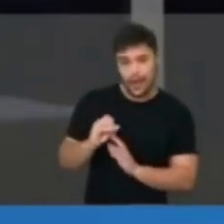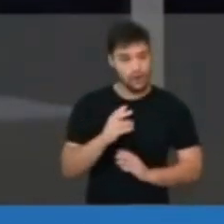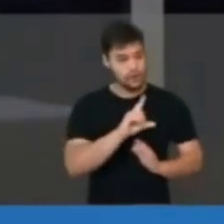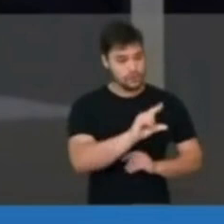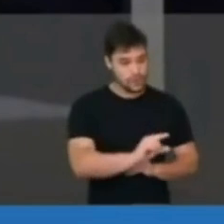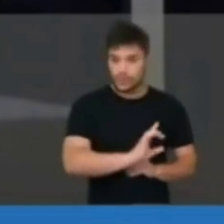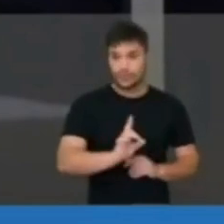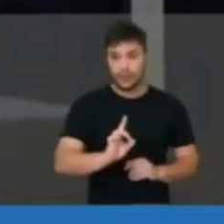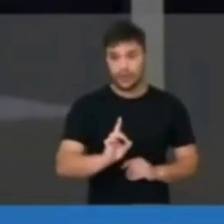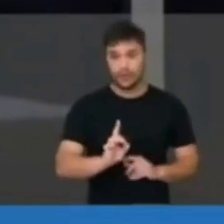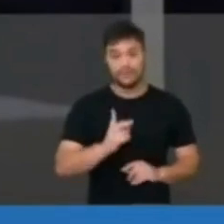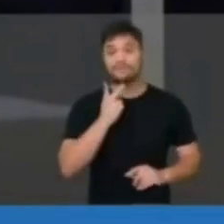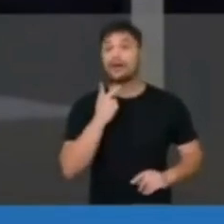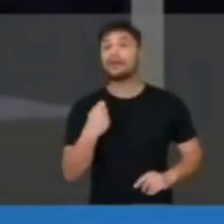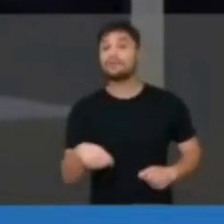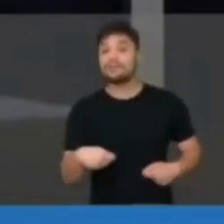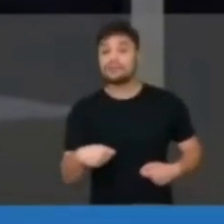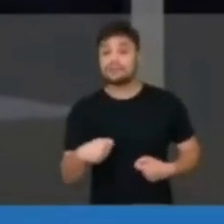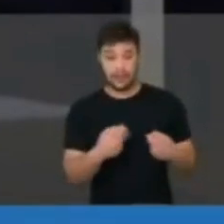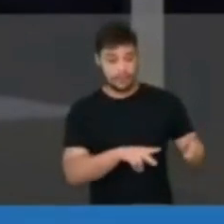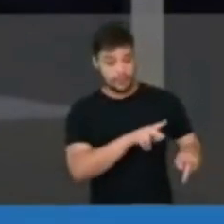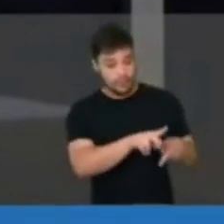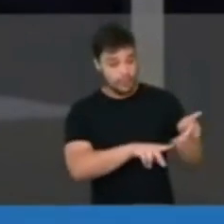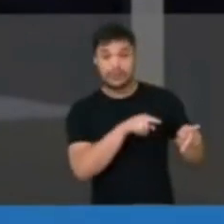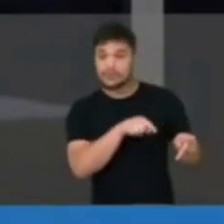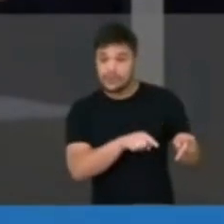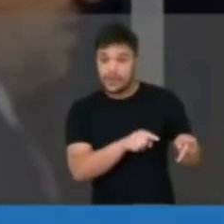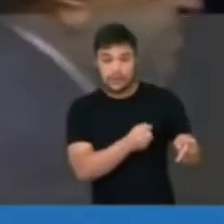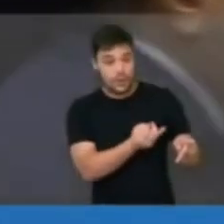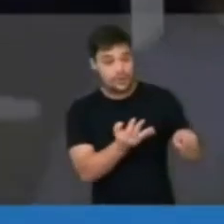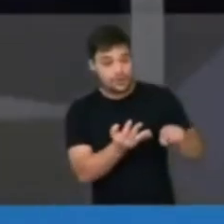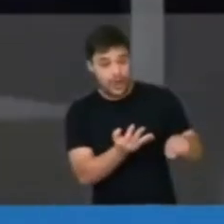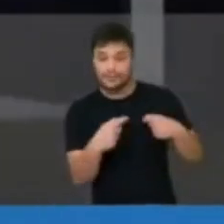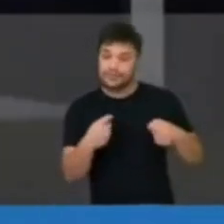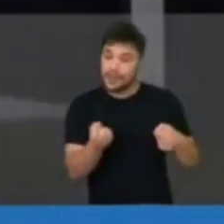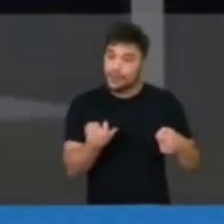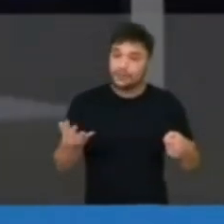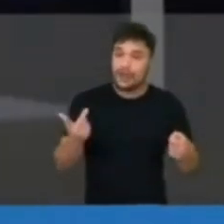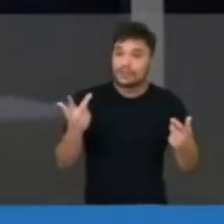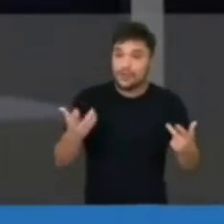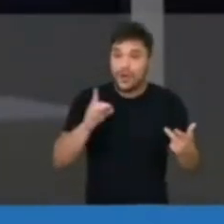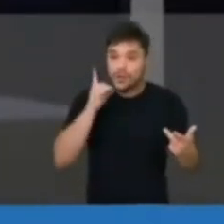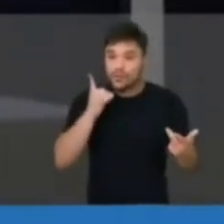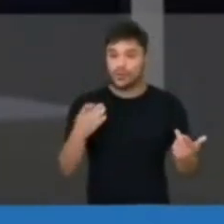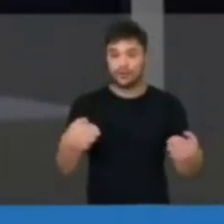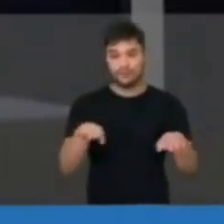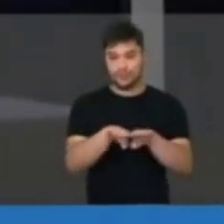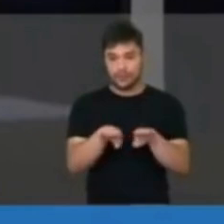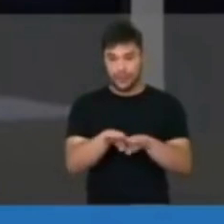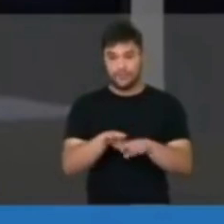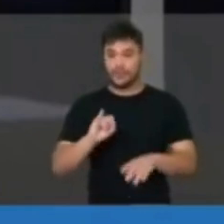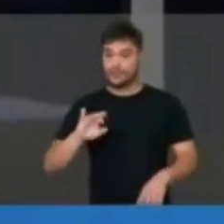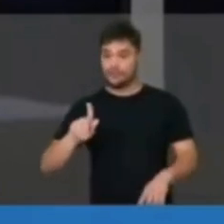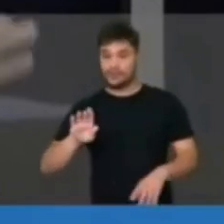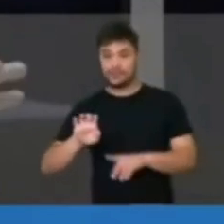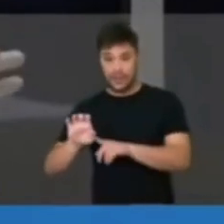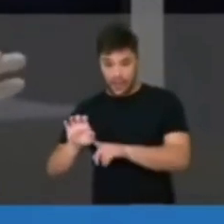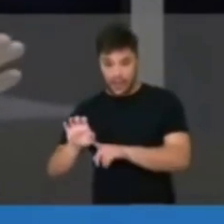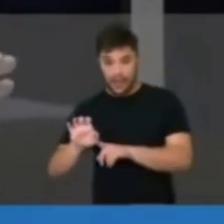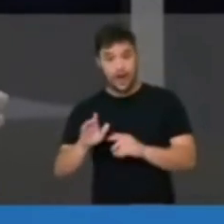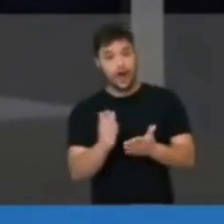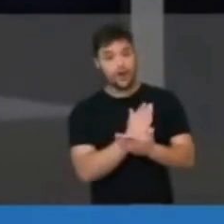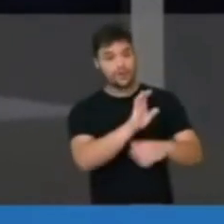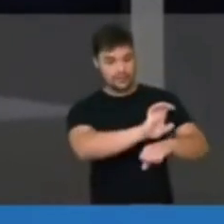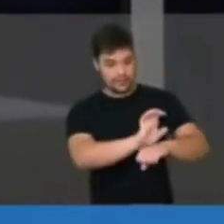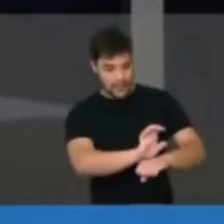diminuir, ele fala que tem que ser obedecida à proporcionalidade. E segundo o censo do IBGE, deve-se retirar algumas cadeiras de